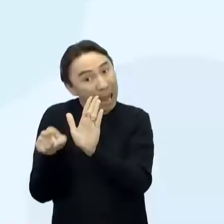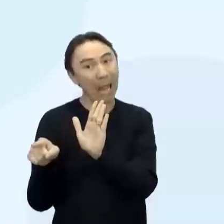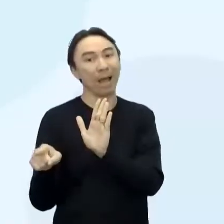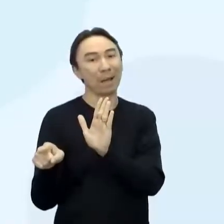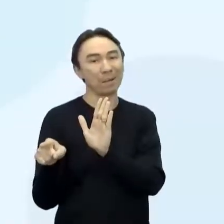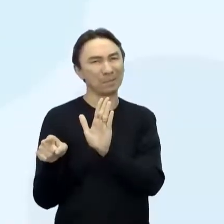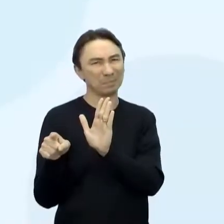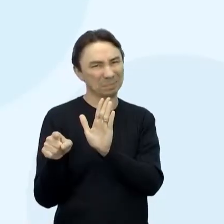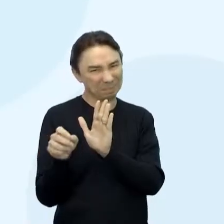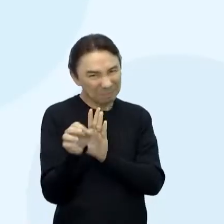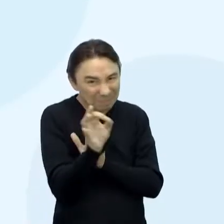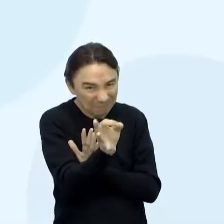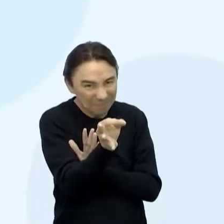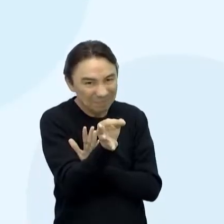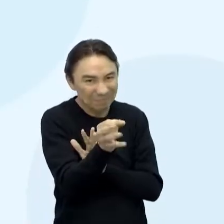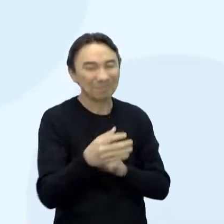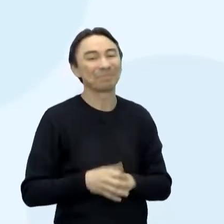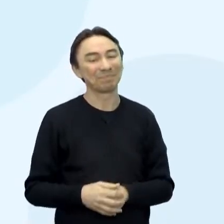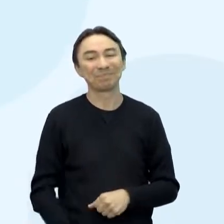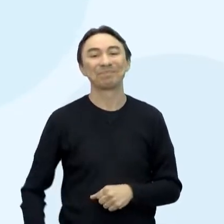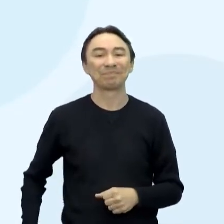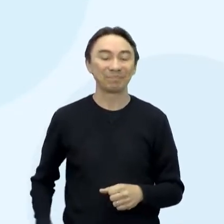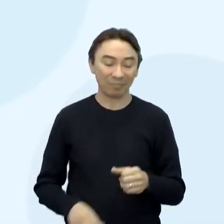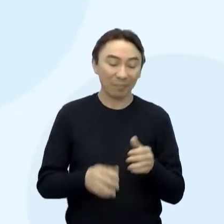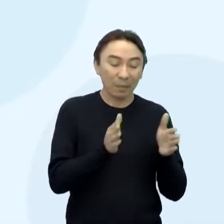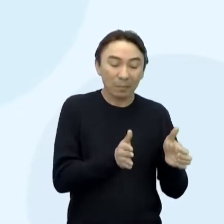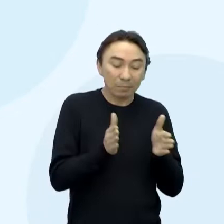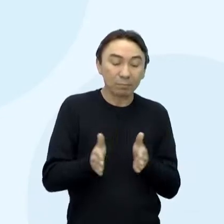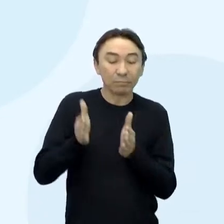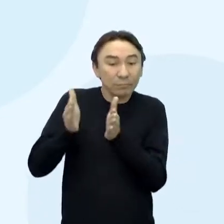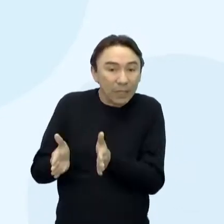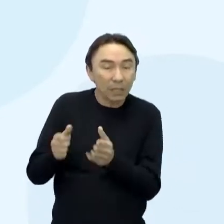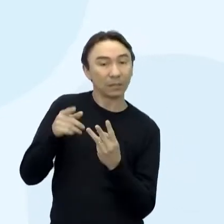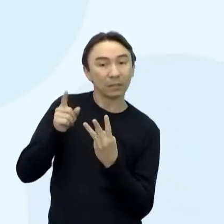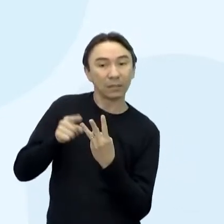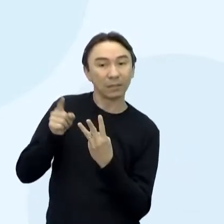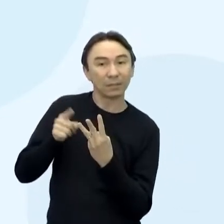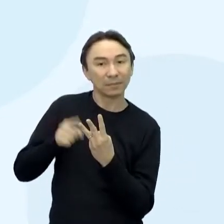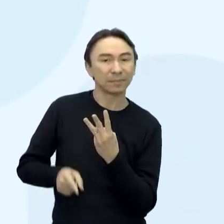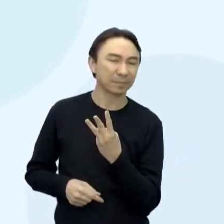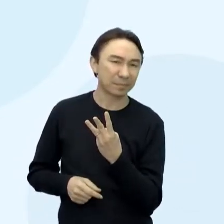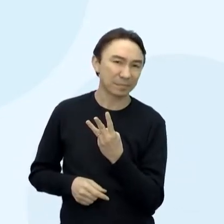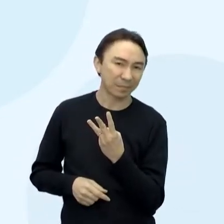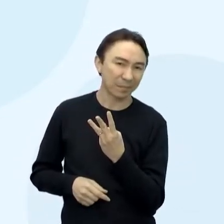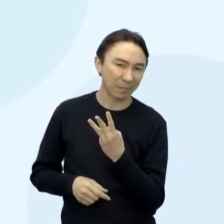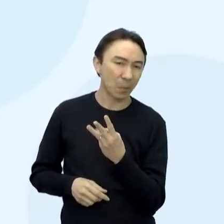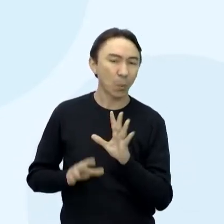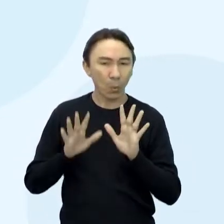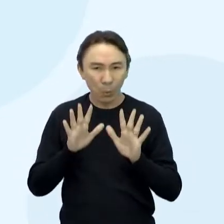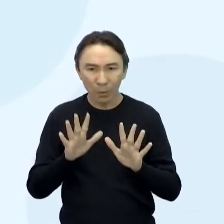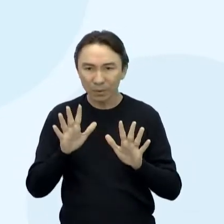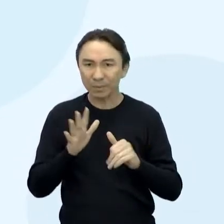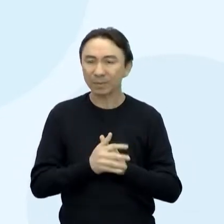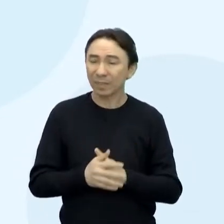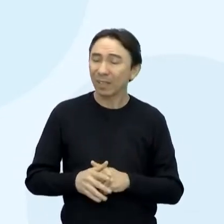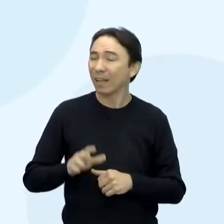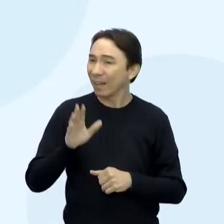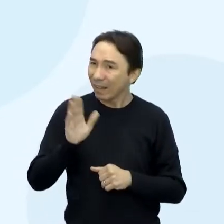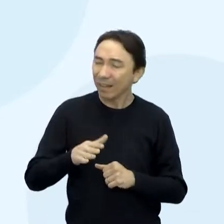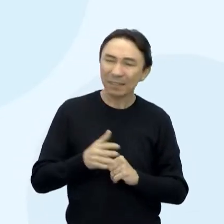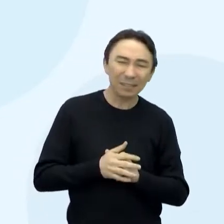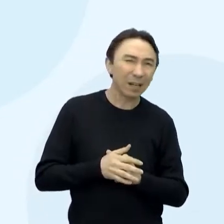etapa, idear. Então, o que é? É desafiar suposições